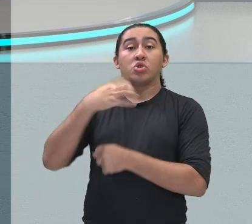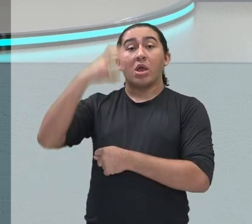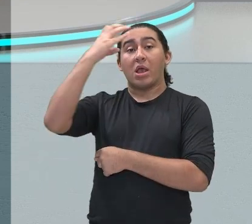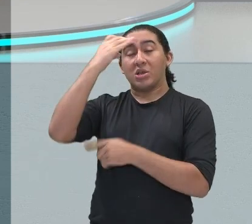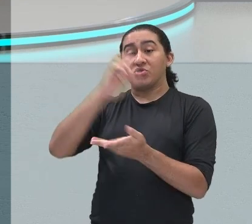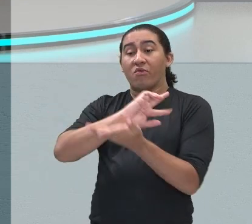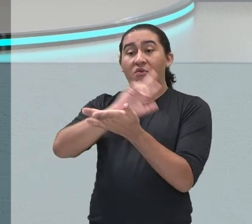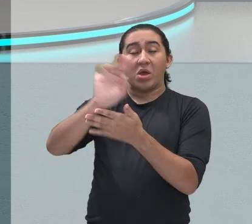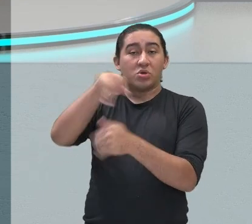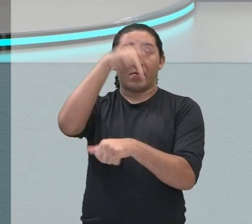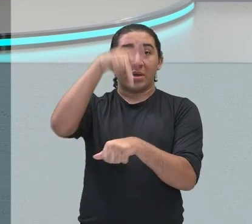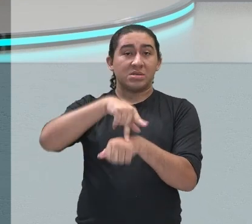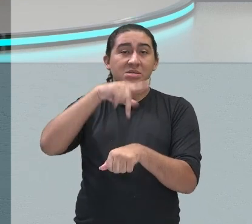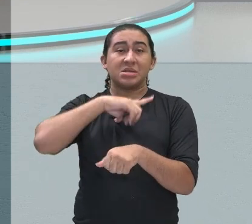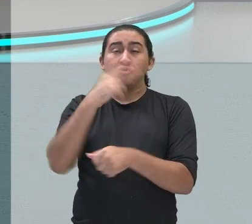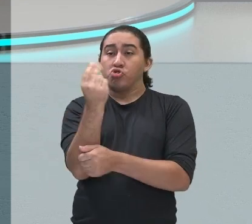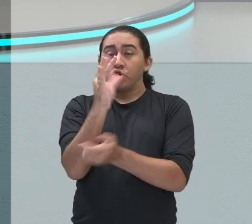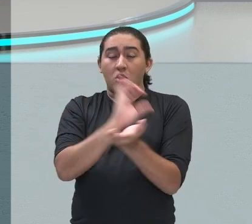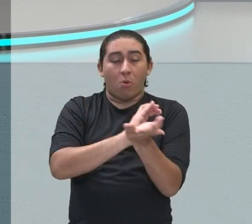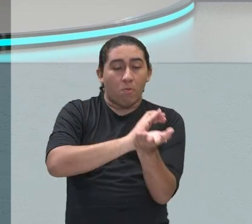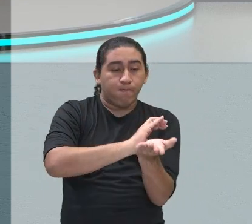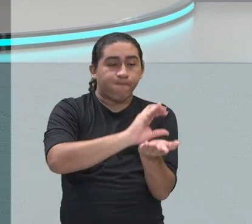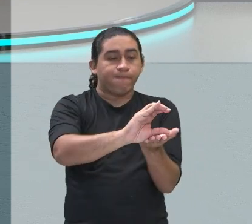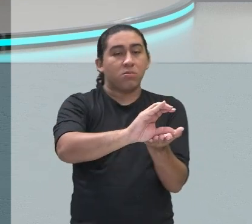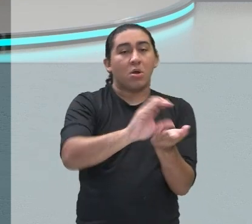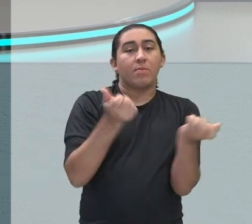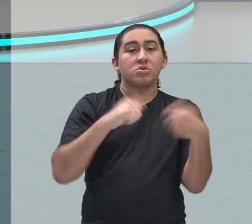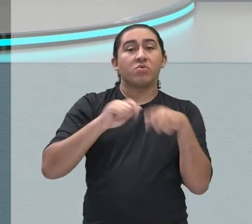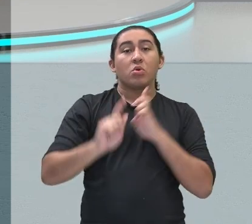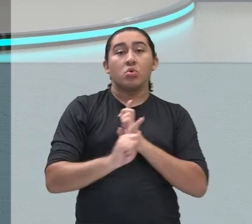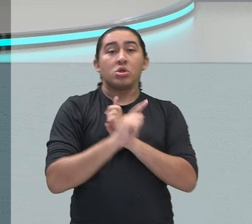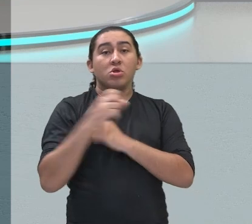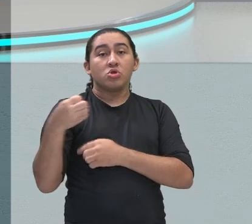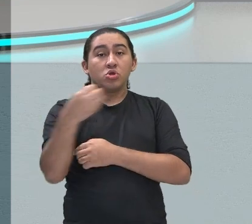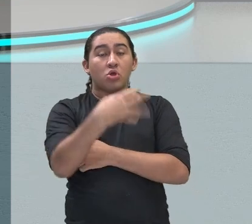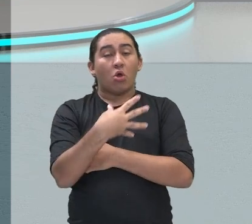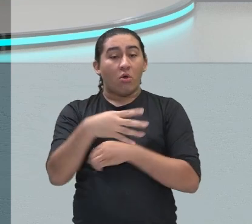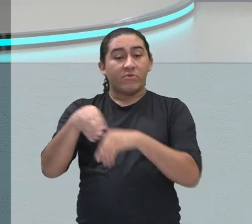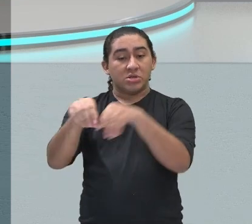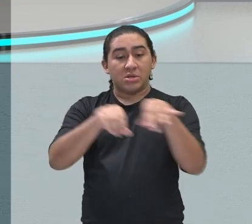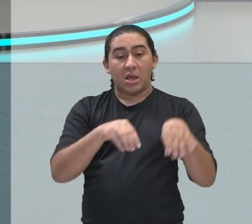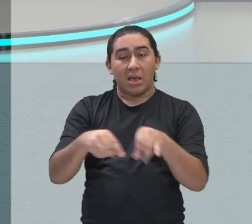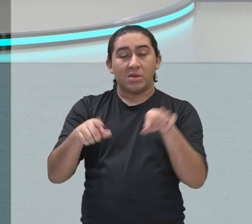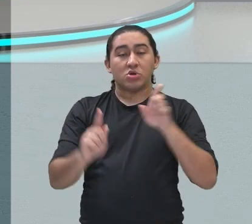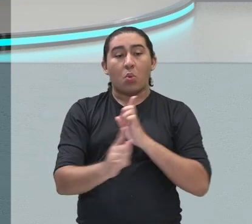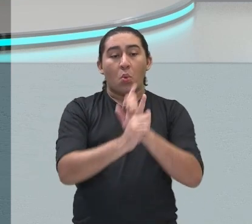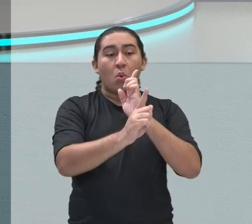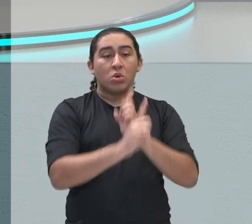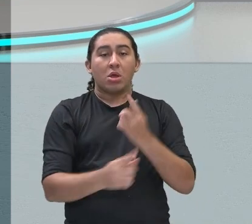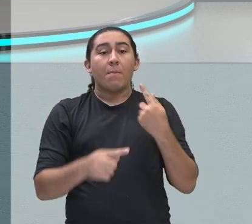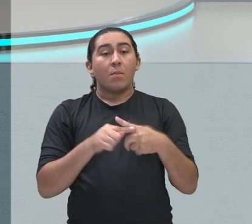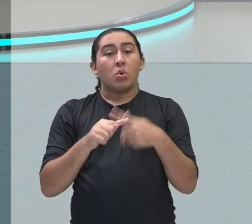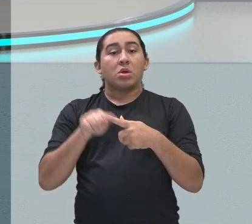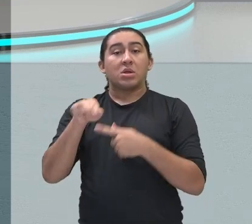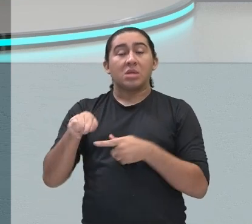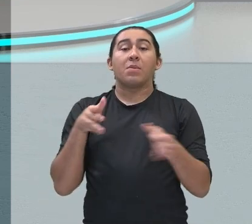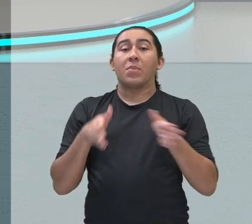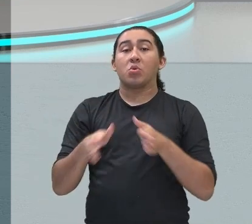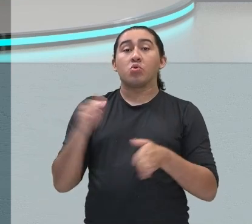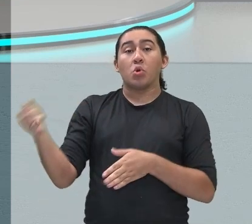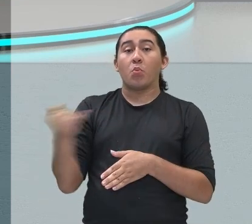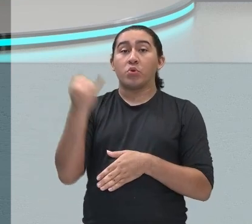estavam investindo muito dinheiro para se descobrir novas terras, porque naquela época o importante era